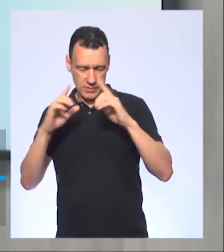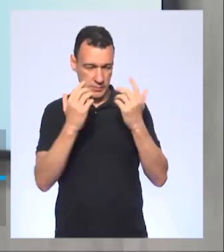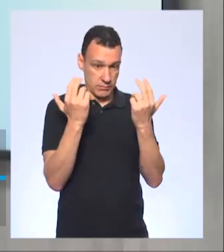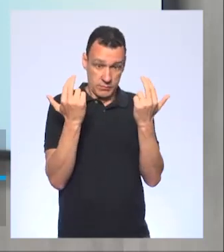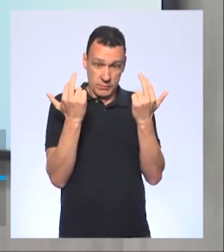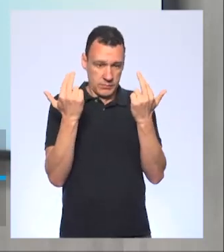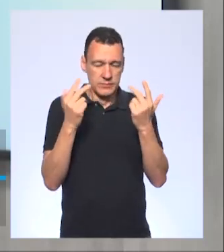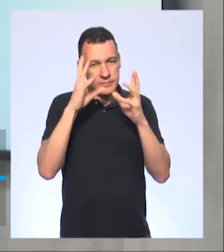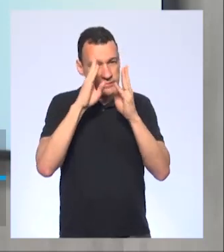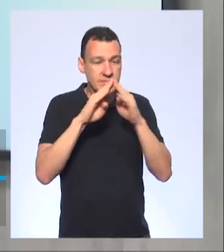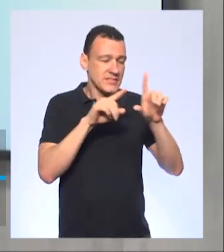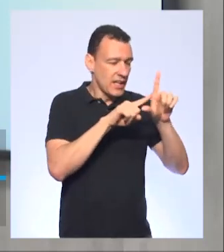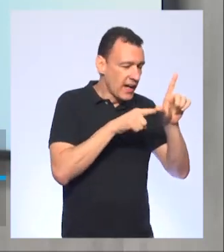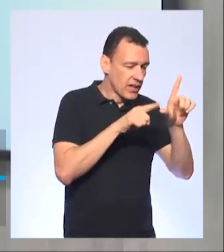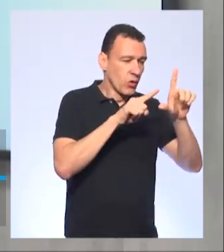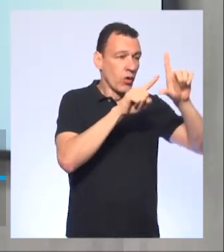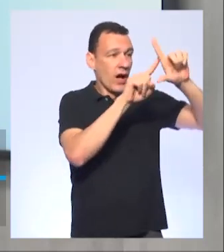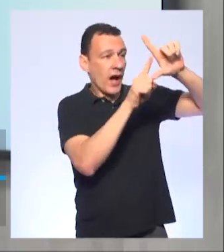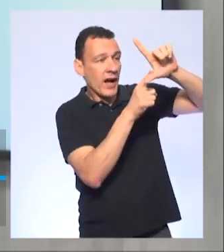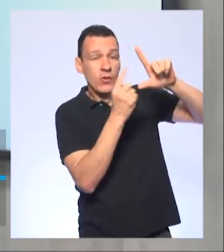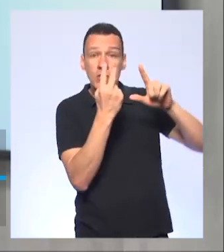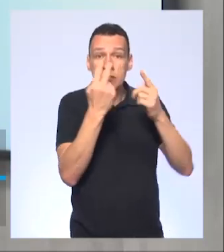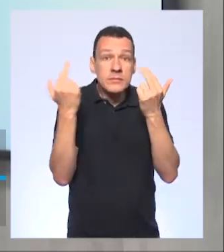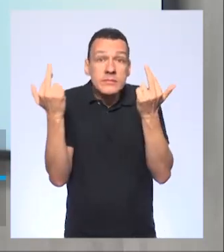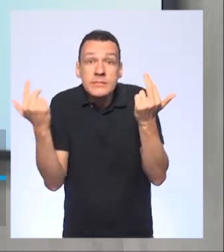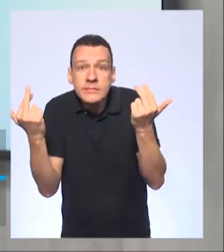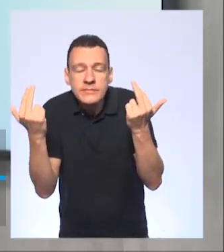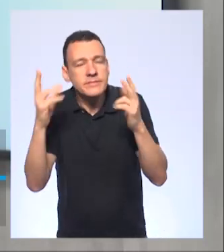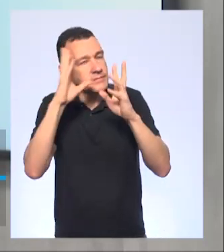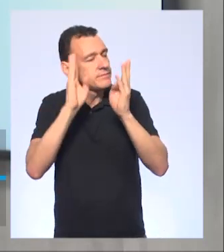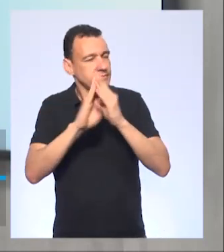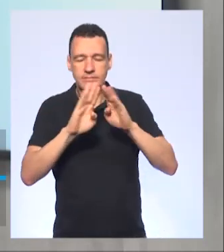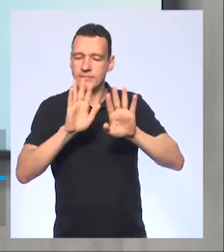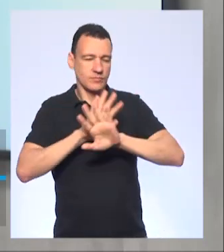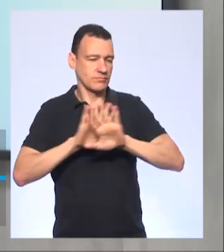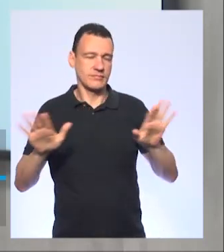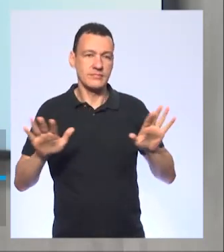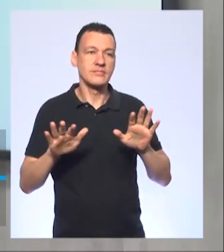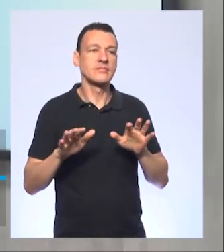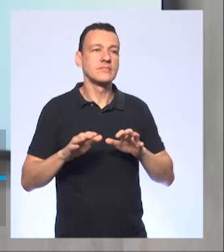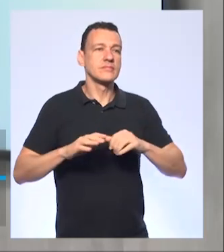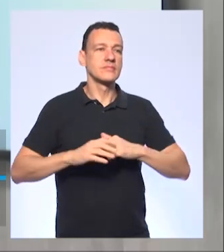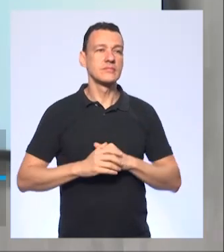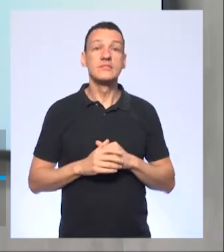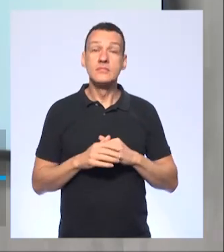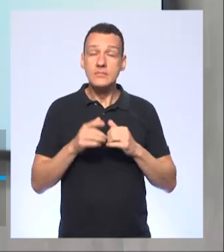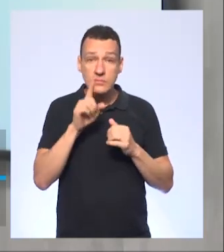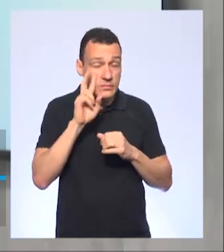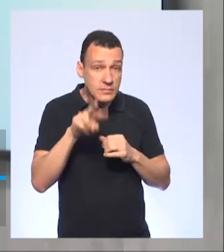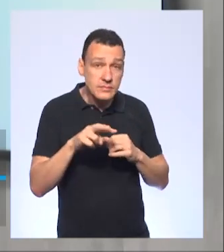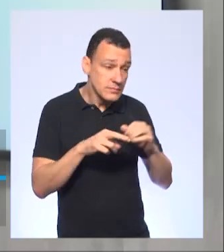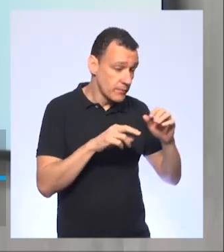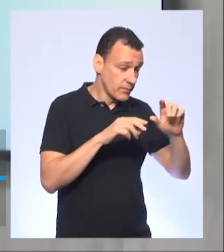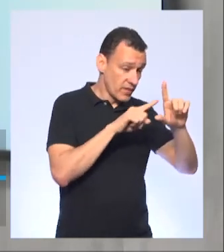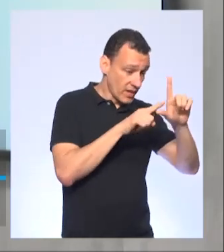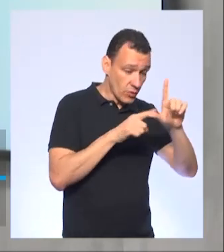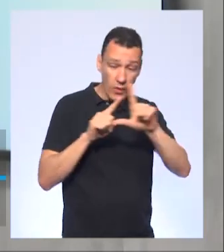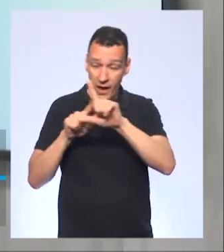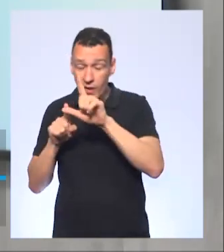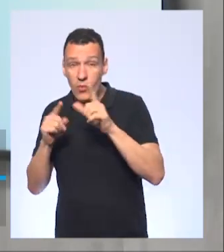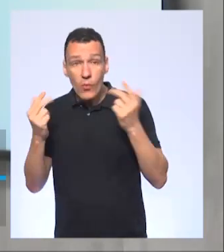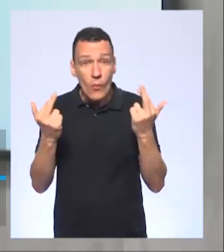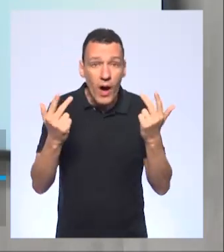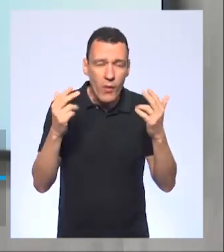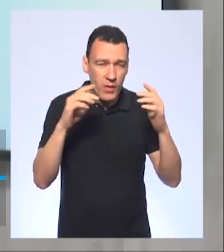ângulos em comum, já era. Eu estou olhando para o triângulo grande, eu estou olhando para o triângulo pequeno. Uia! Comparando os dois,